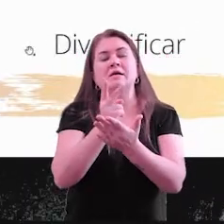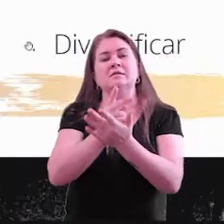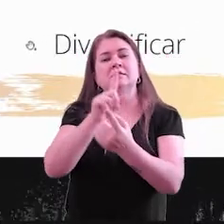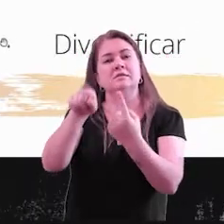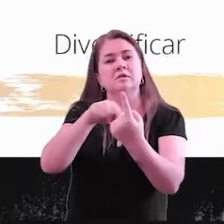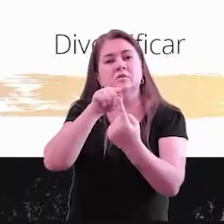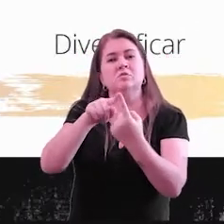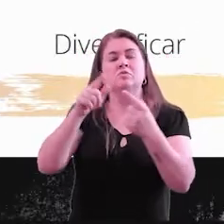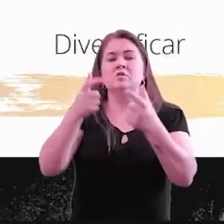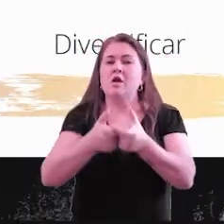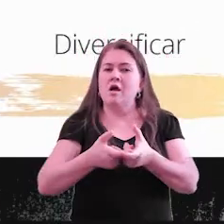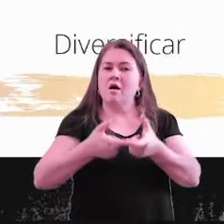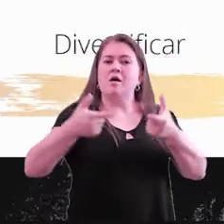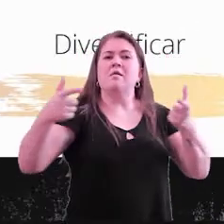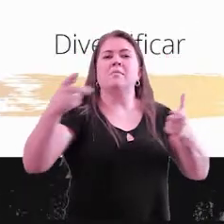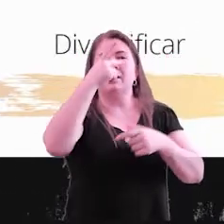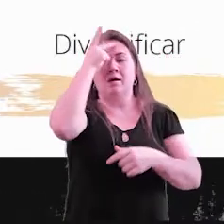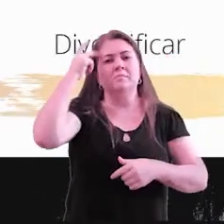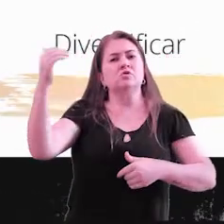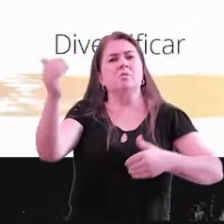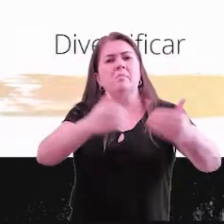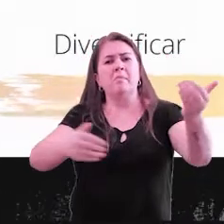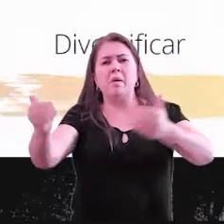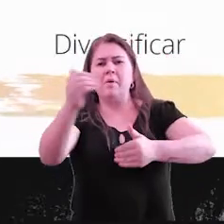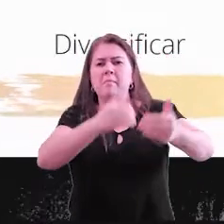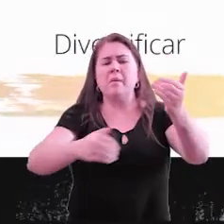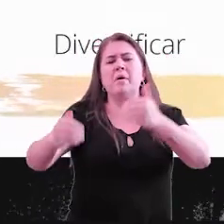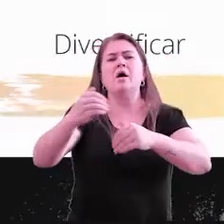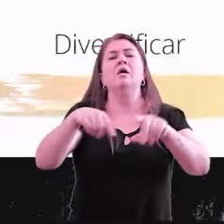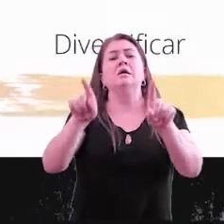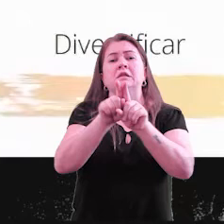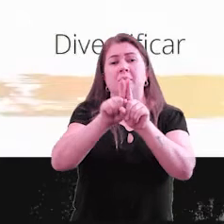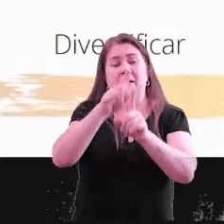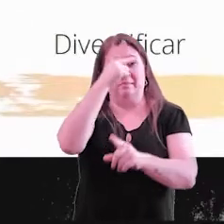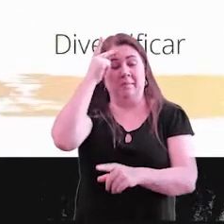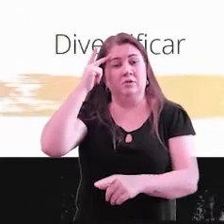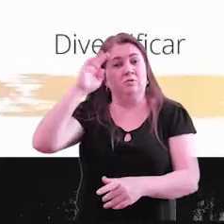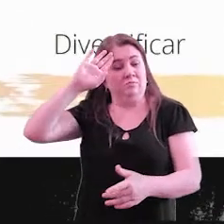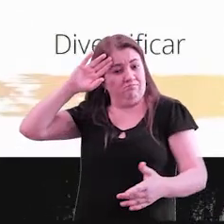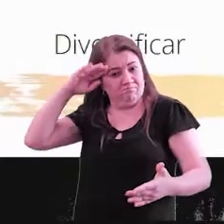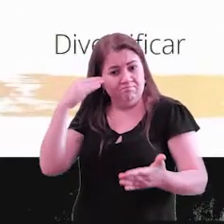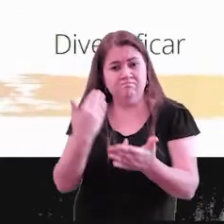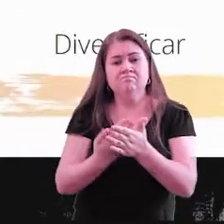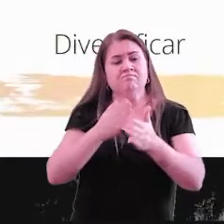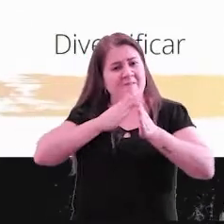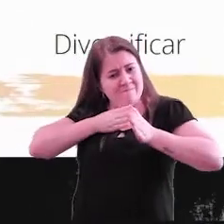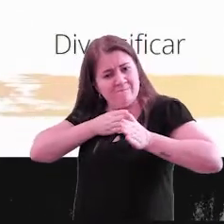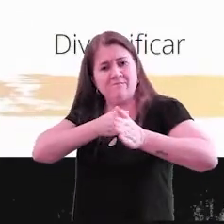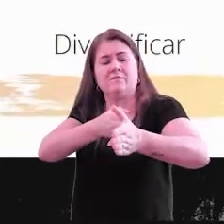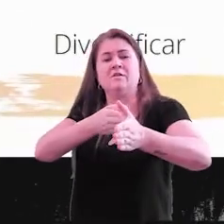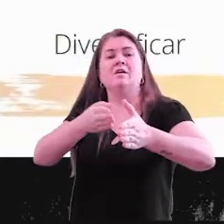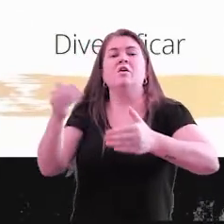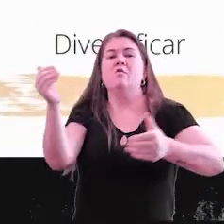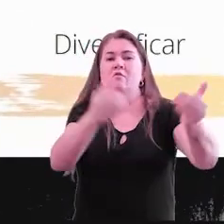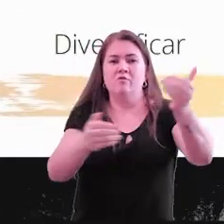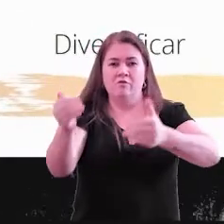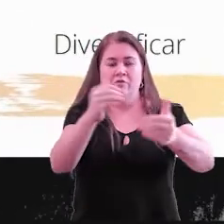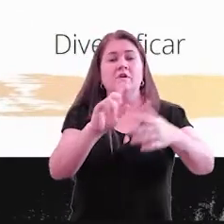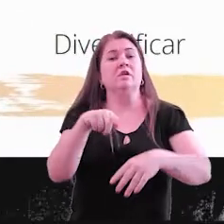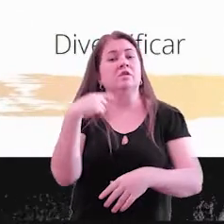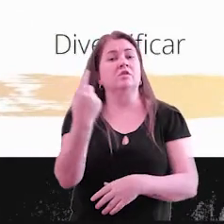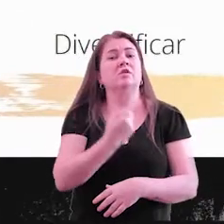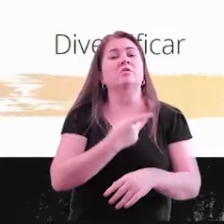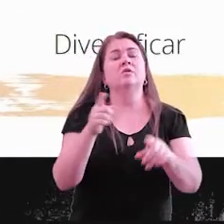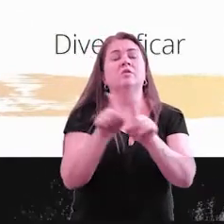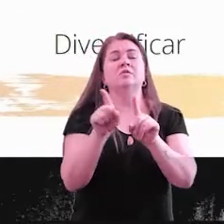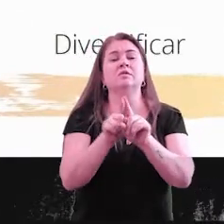visitante, também de diversificar, e a gente, com isso, passa a pensar e a ter essa preocupação